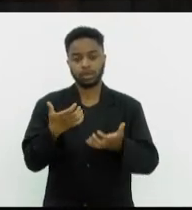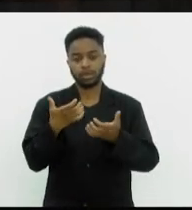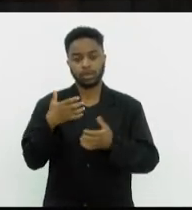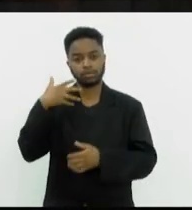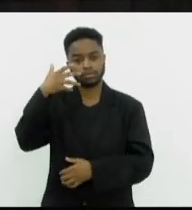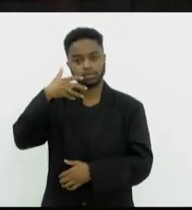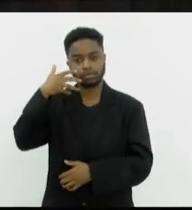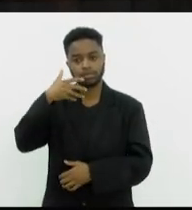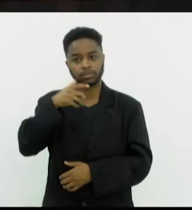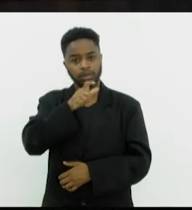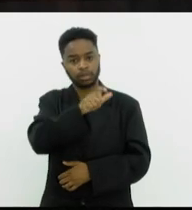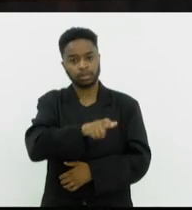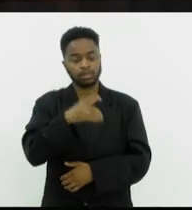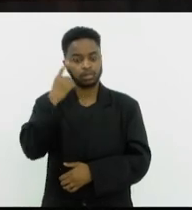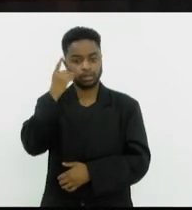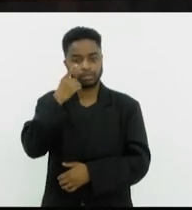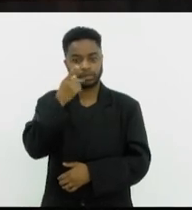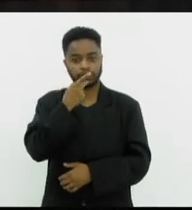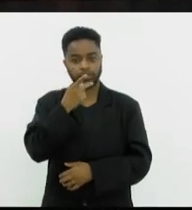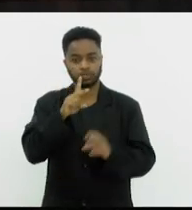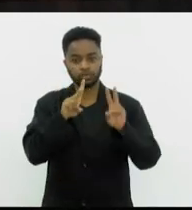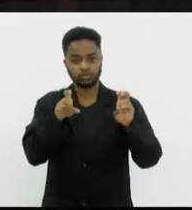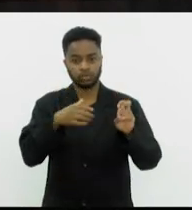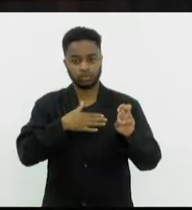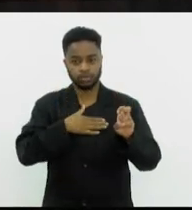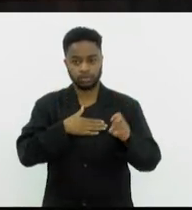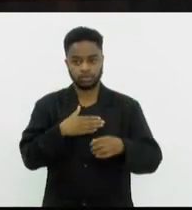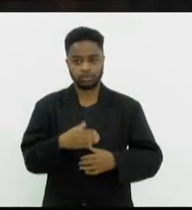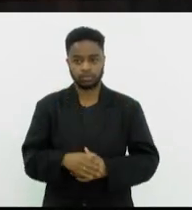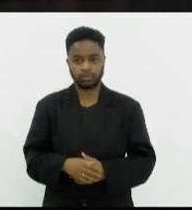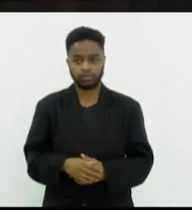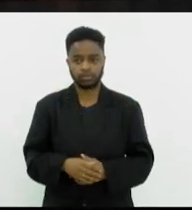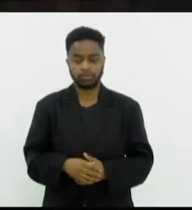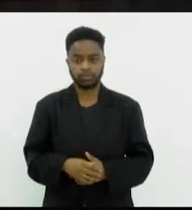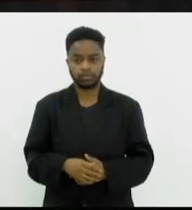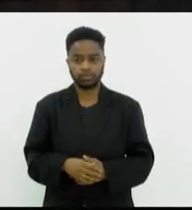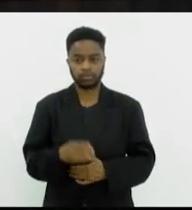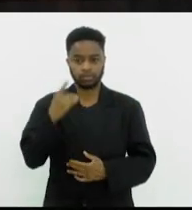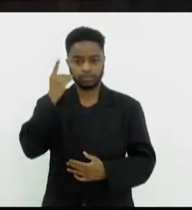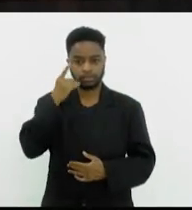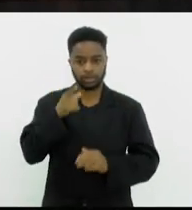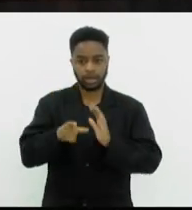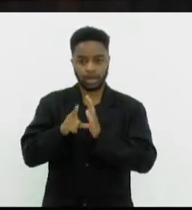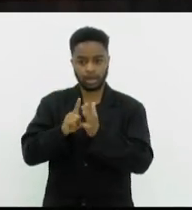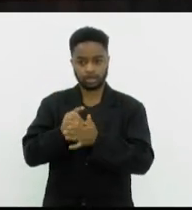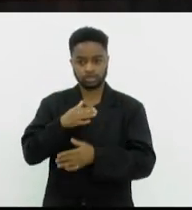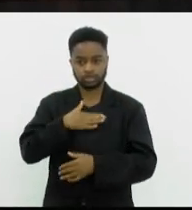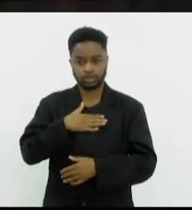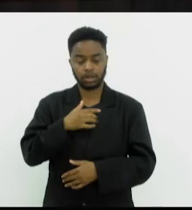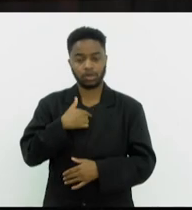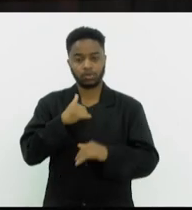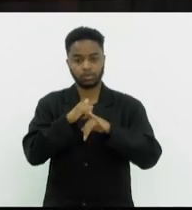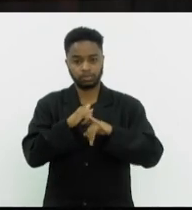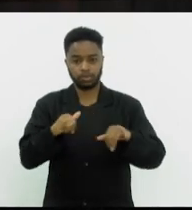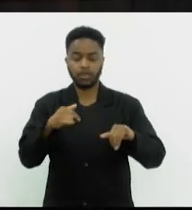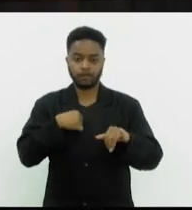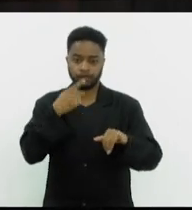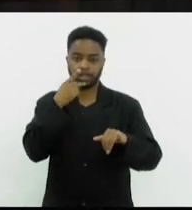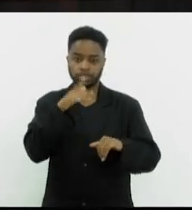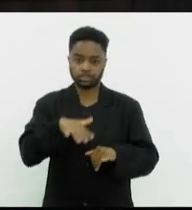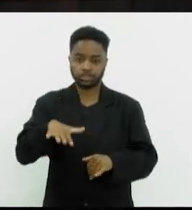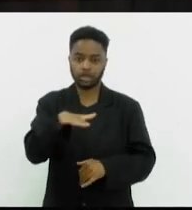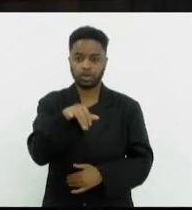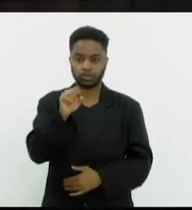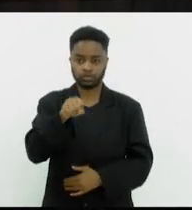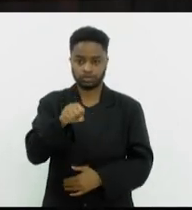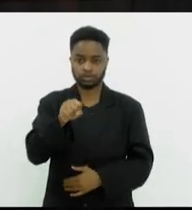citou, o deputado que me antecedeu, dizendo que eu generalizei. Eu não